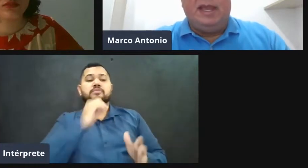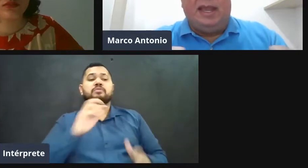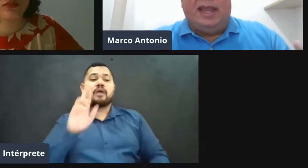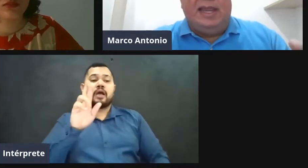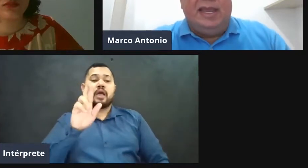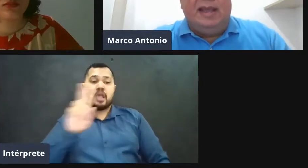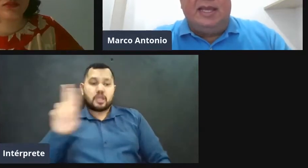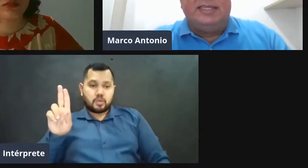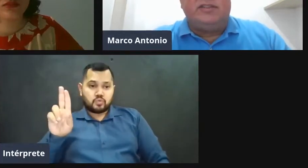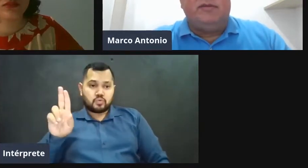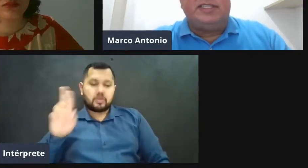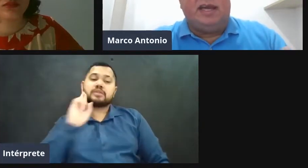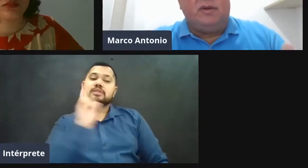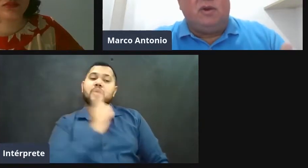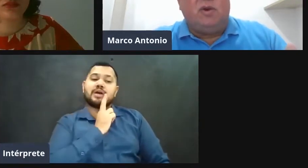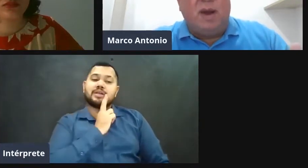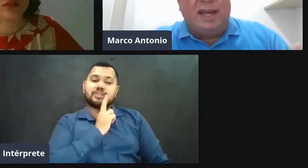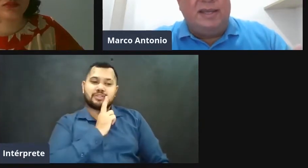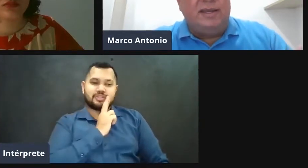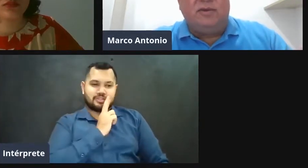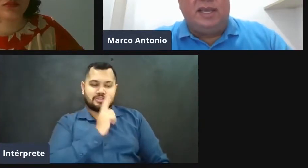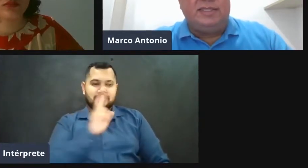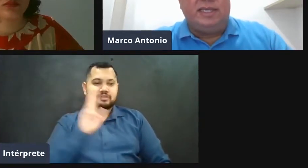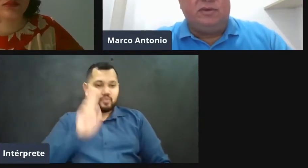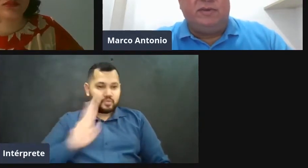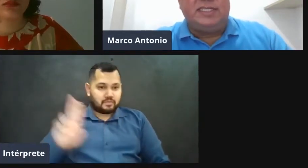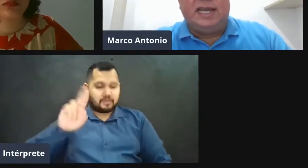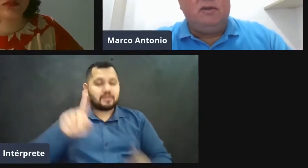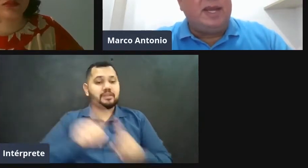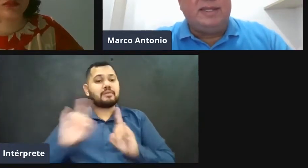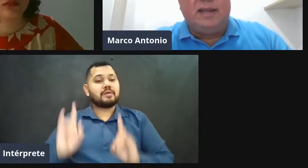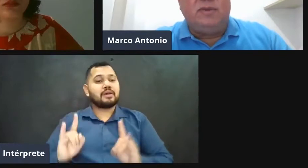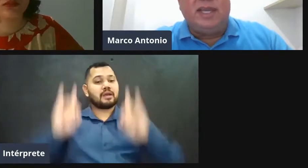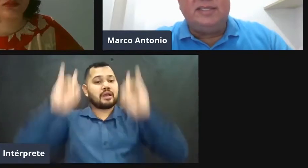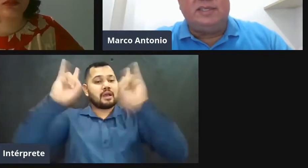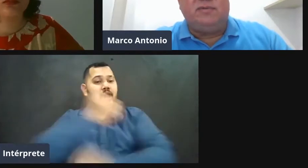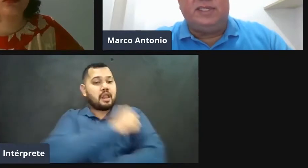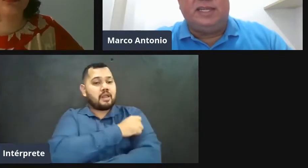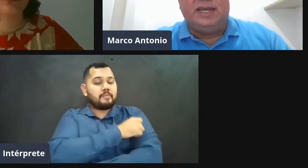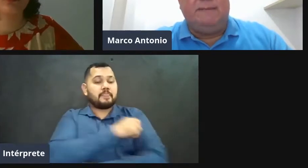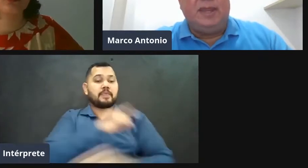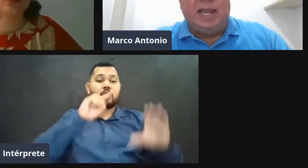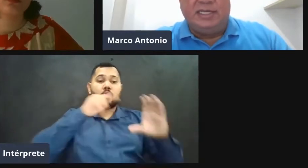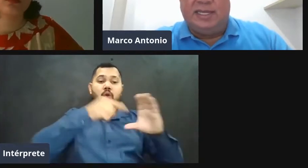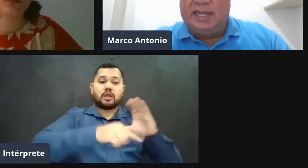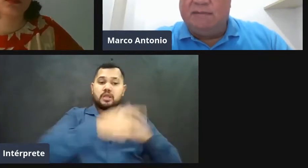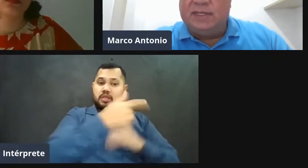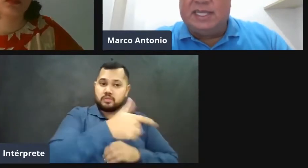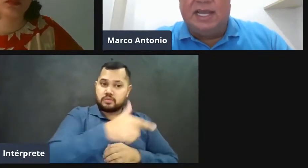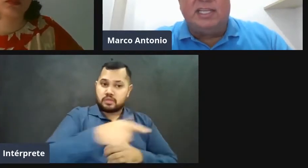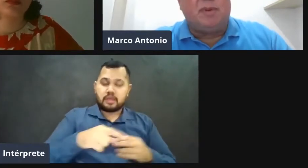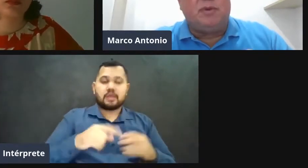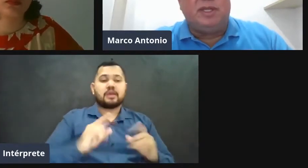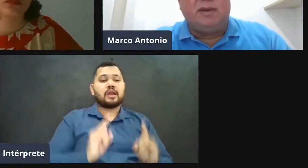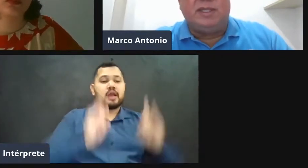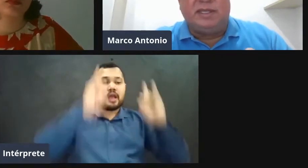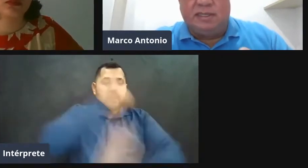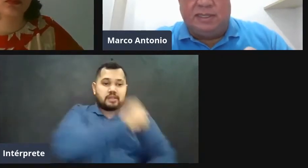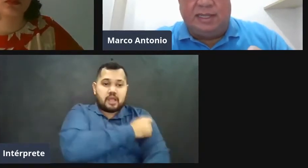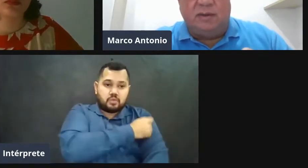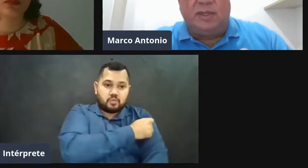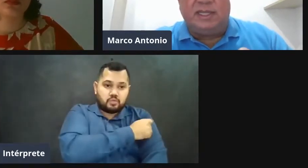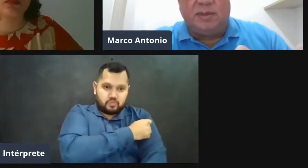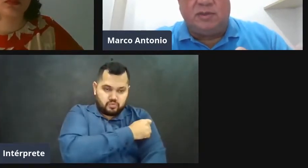universitários e residência universitária. Coari não tem residência universitária, o Maitá não tem residência universitária. A gente tem que avançar nisso para